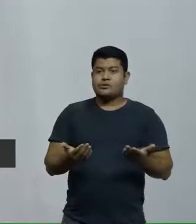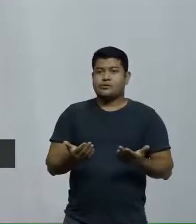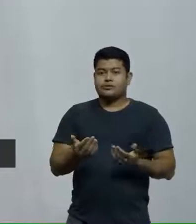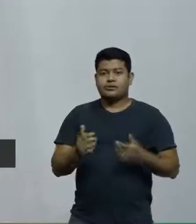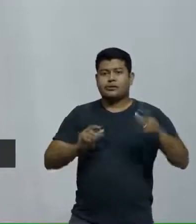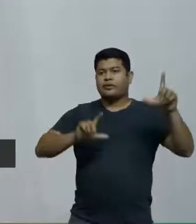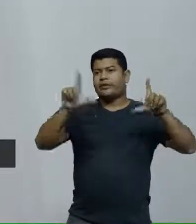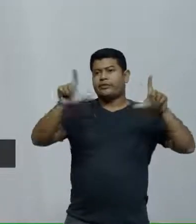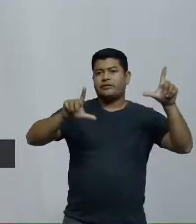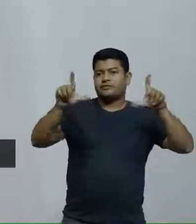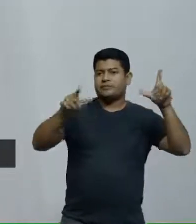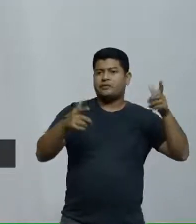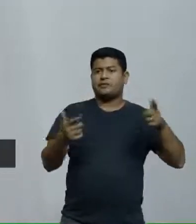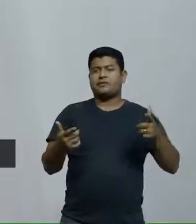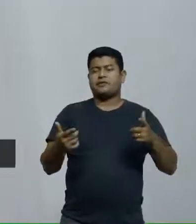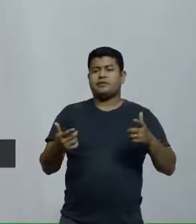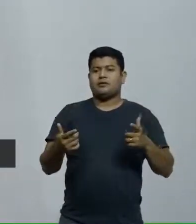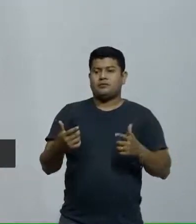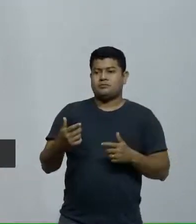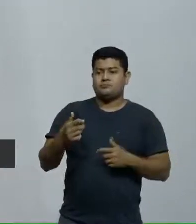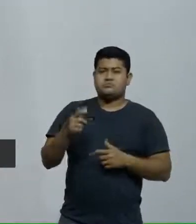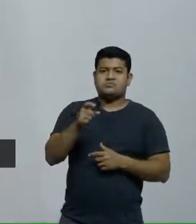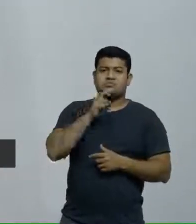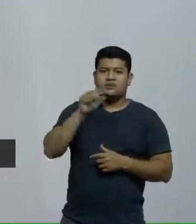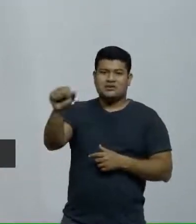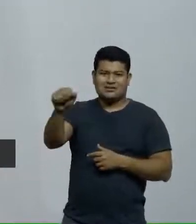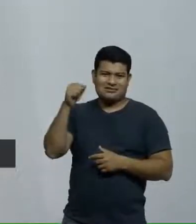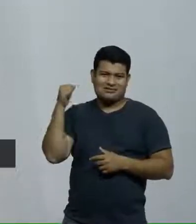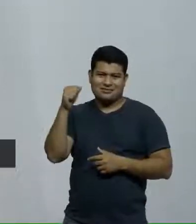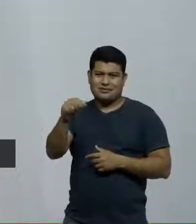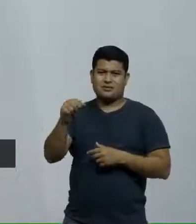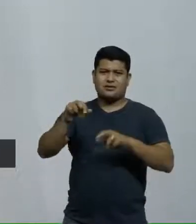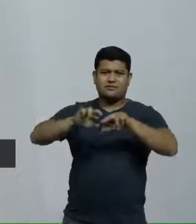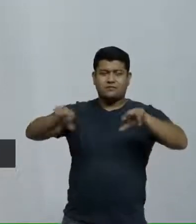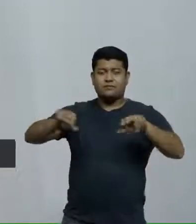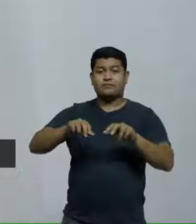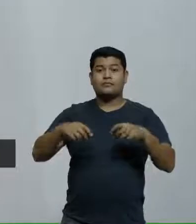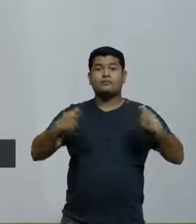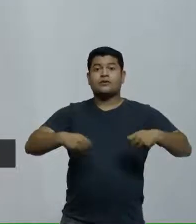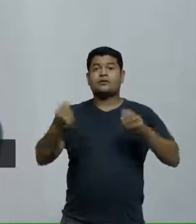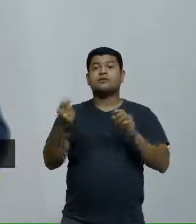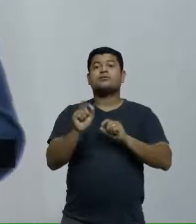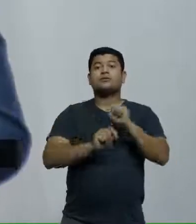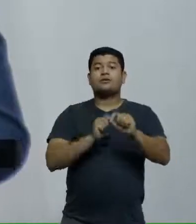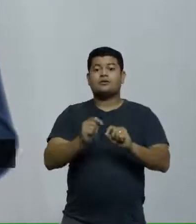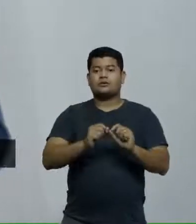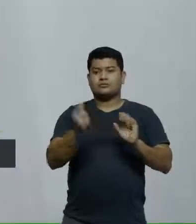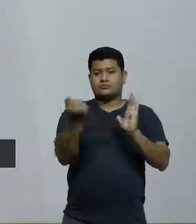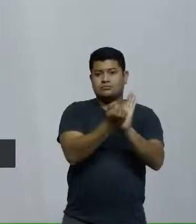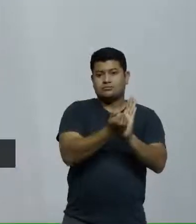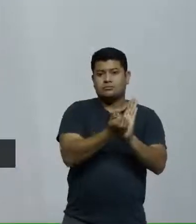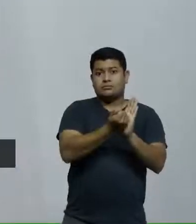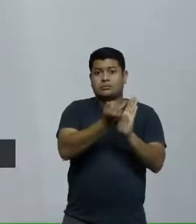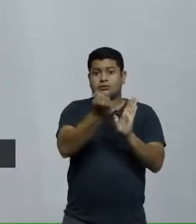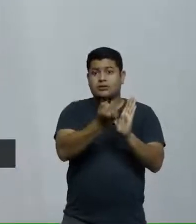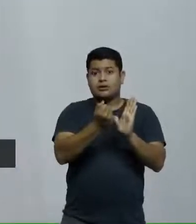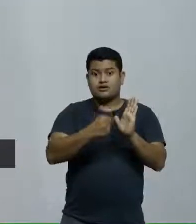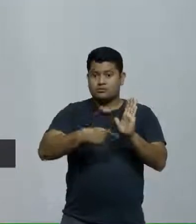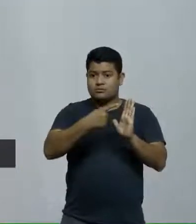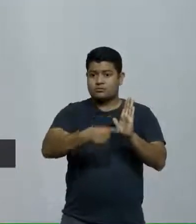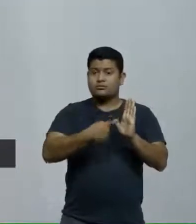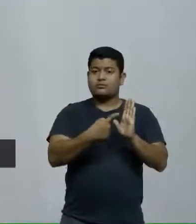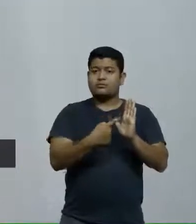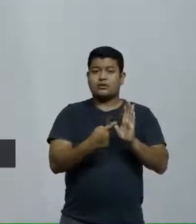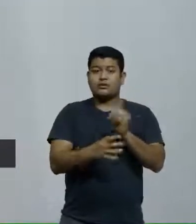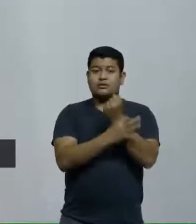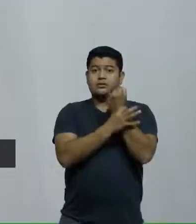ter o selo da segurança energética. Como é que é esse selo? É passado